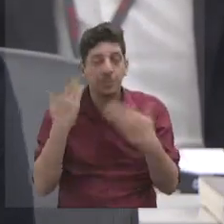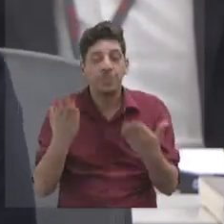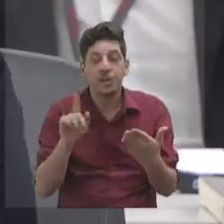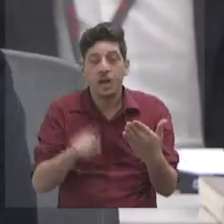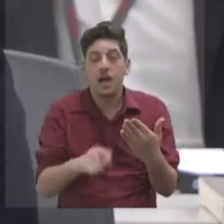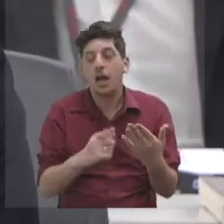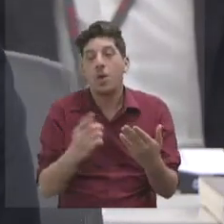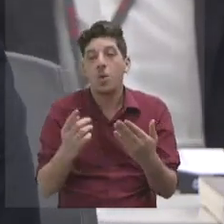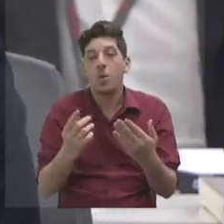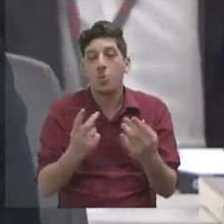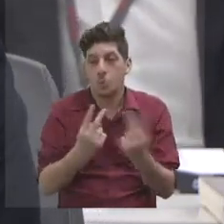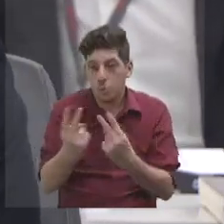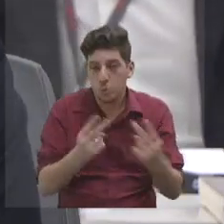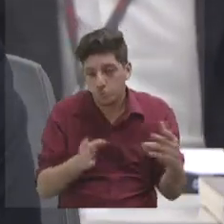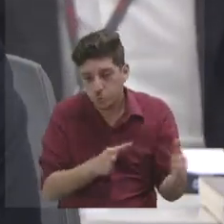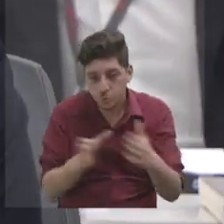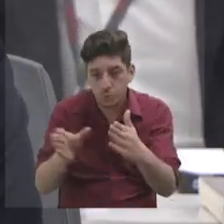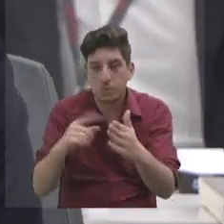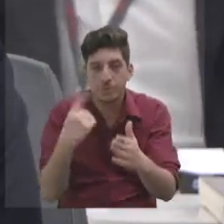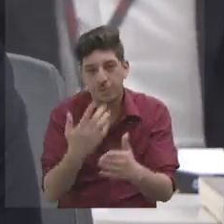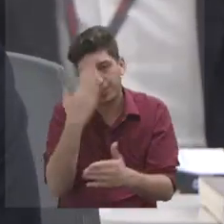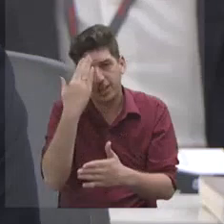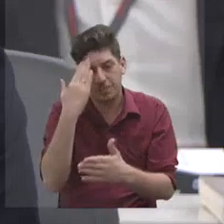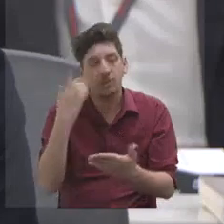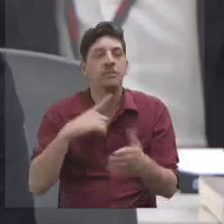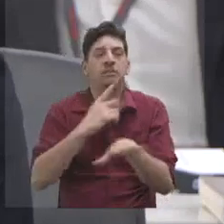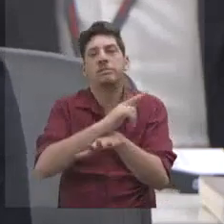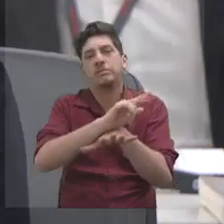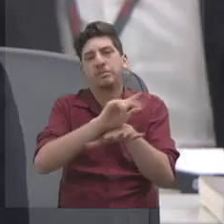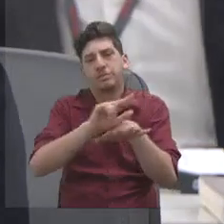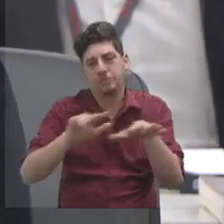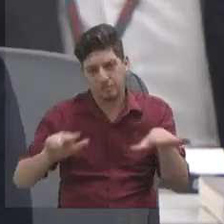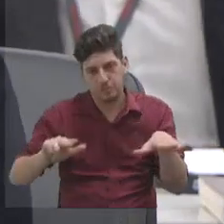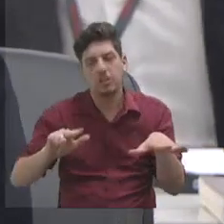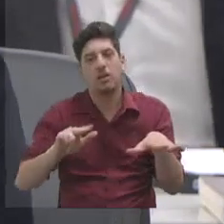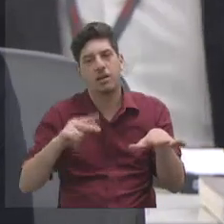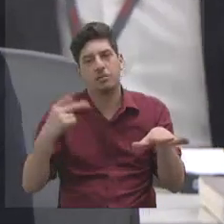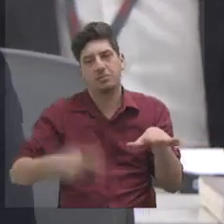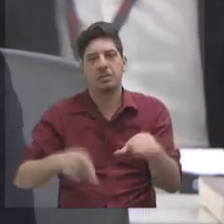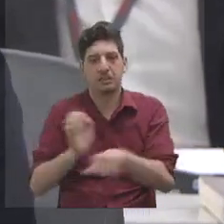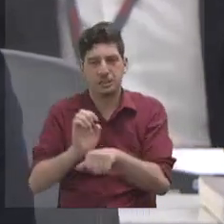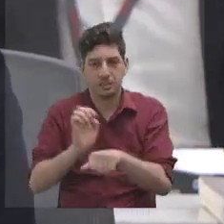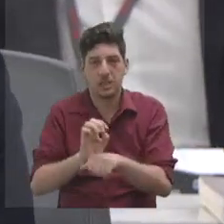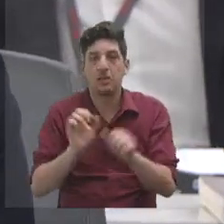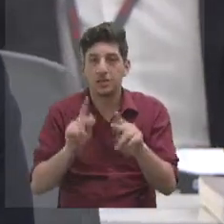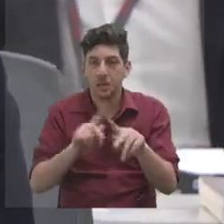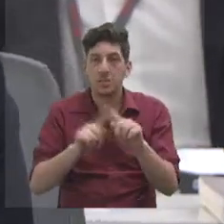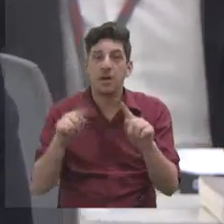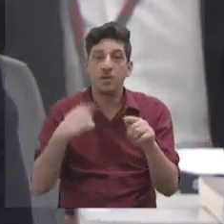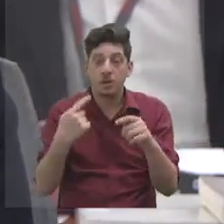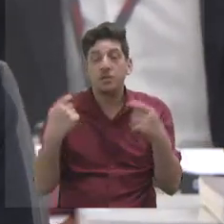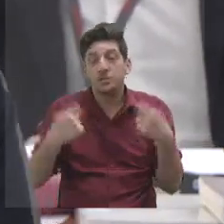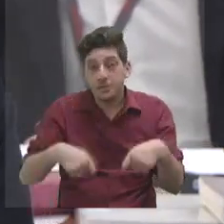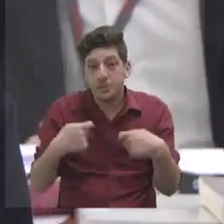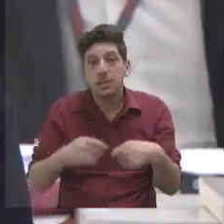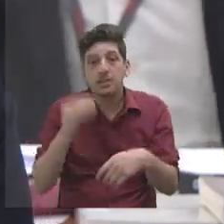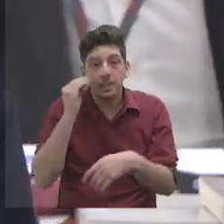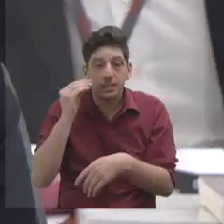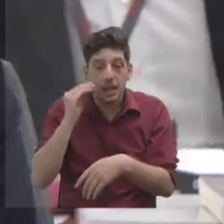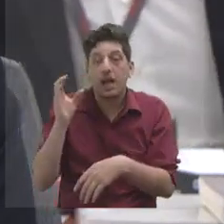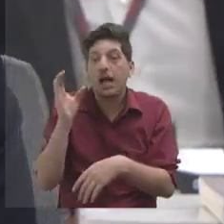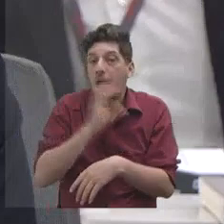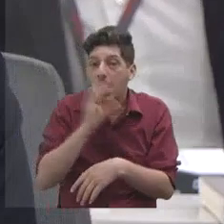mais né a gente é como vários outros trecho do estado é a intenção é acelerar esse processo Como Eu mencionei há pouco aqui nós temos hoje